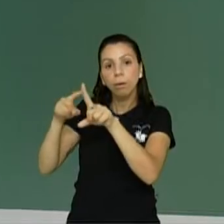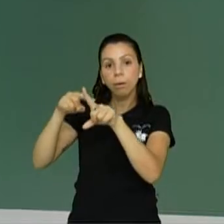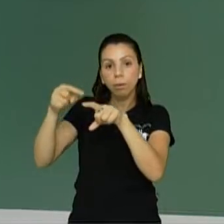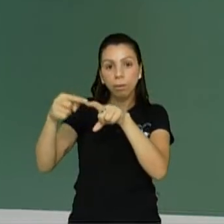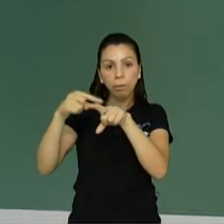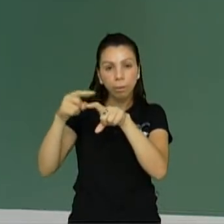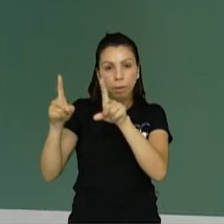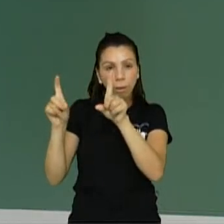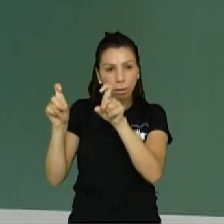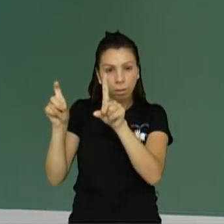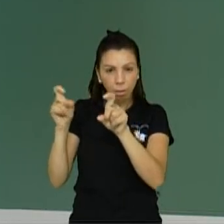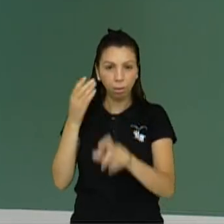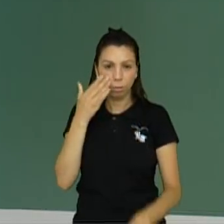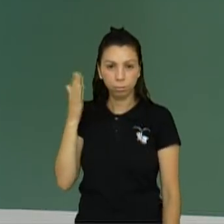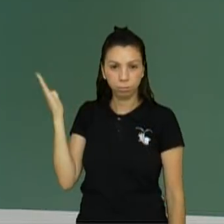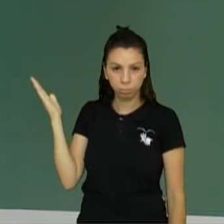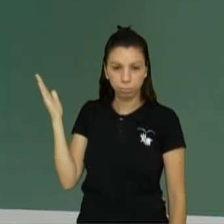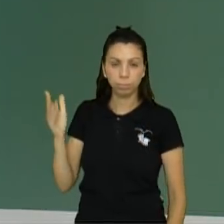Olha que legal!